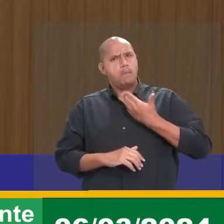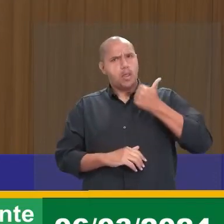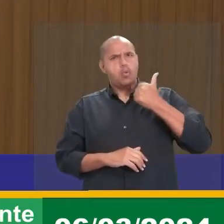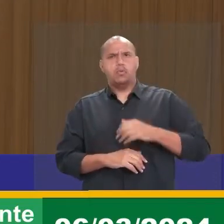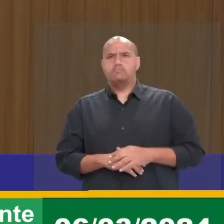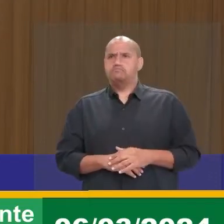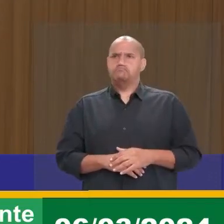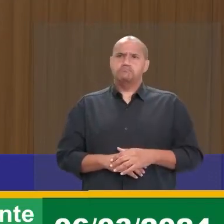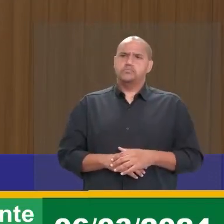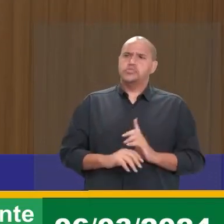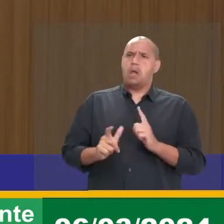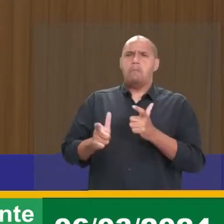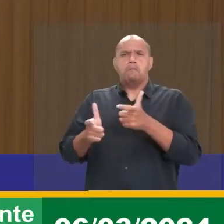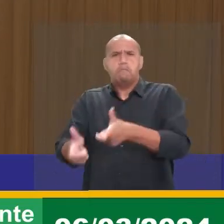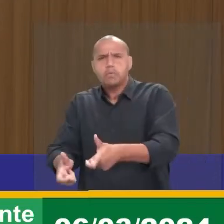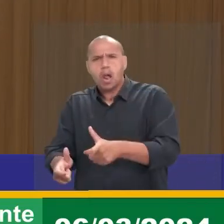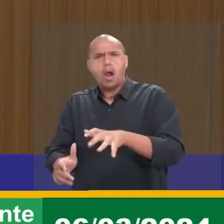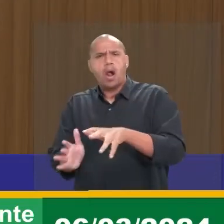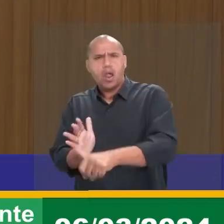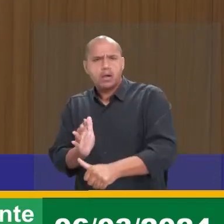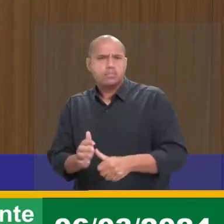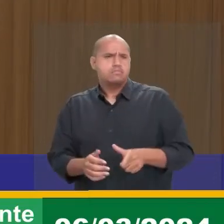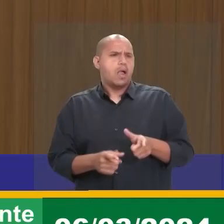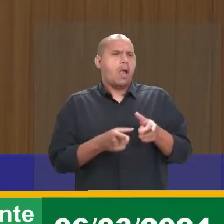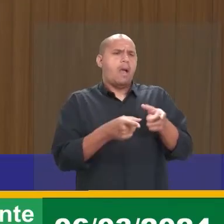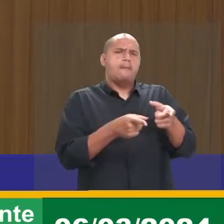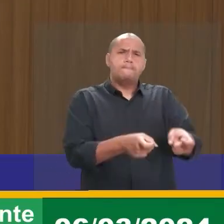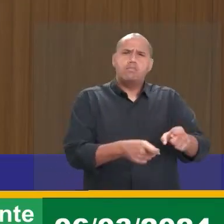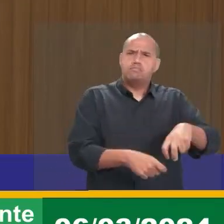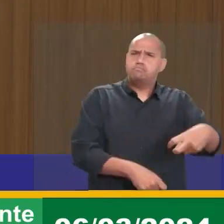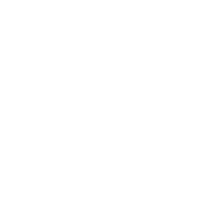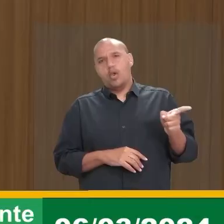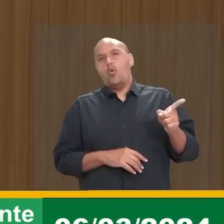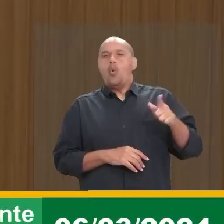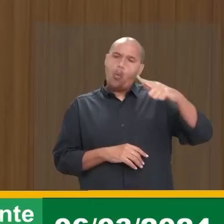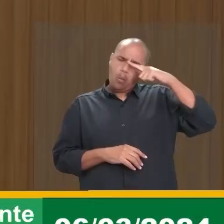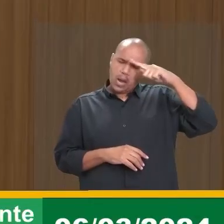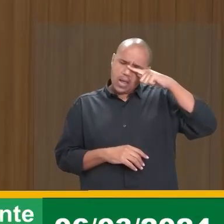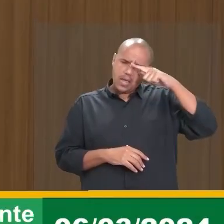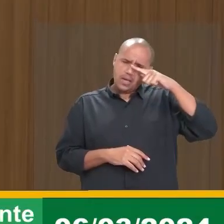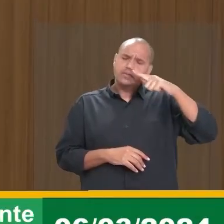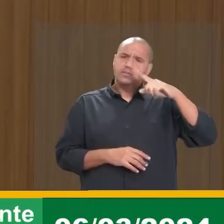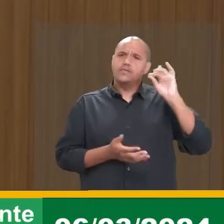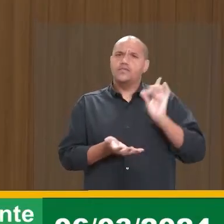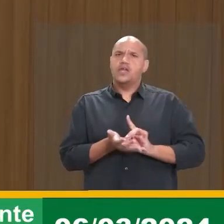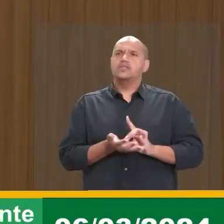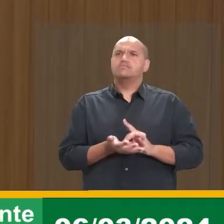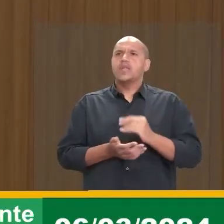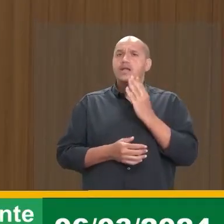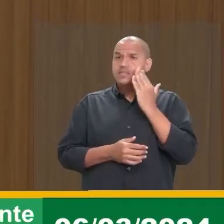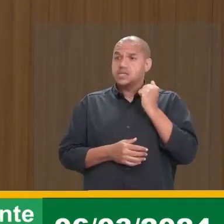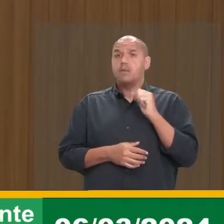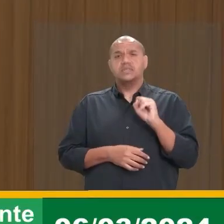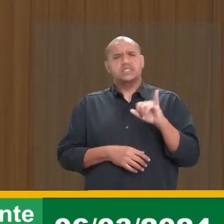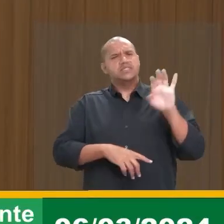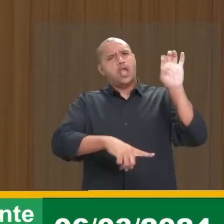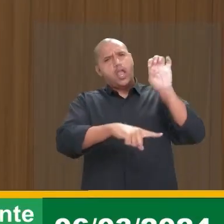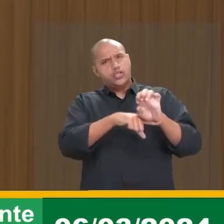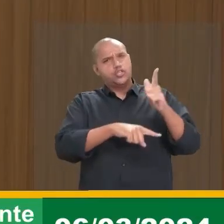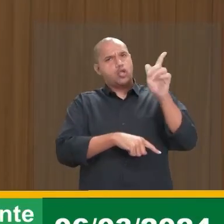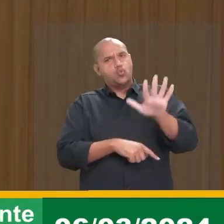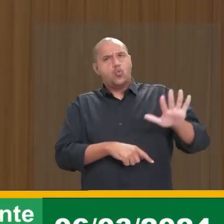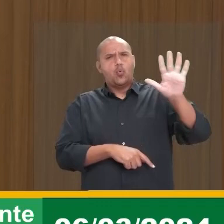residência assalta a mão armada latrocínio crimes contra as mulheres se hoje o nosso estádio está no pódio da Segurança